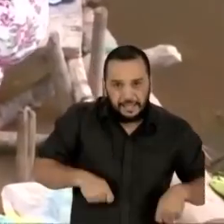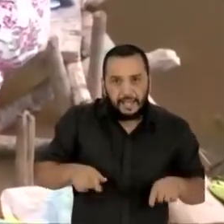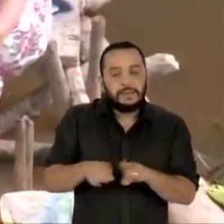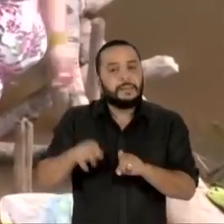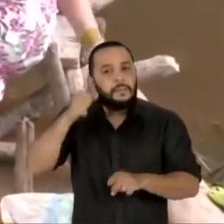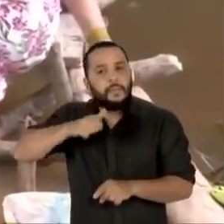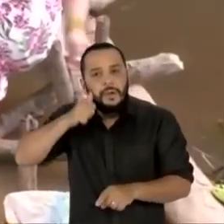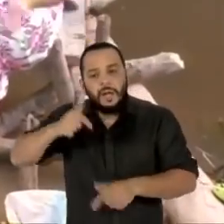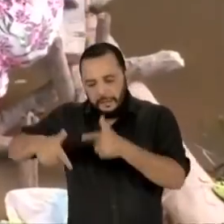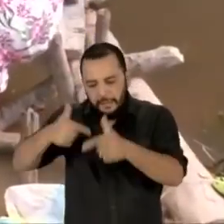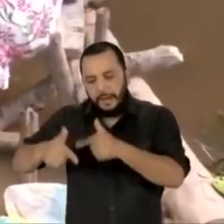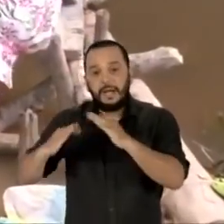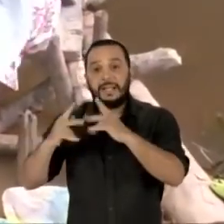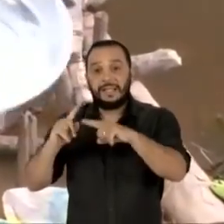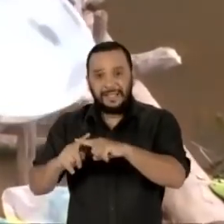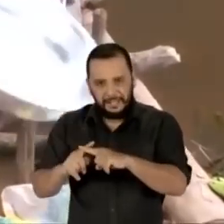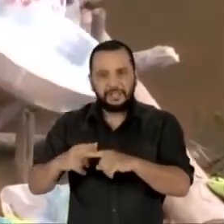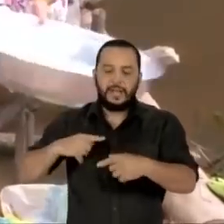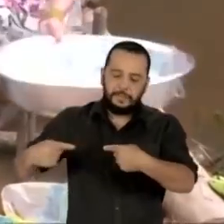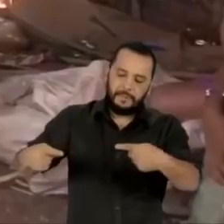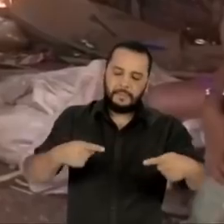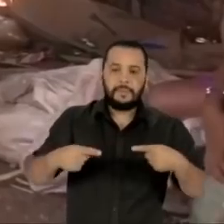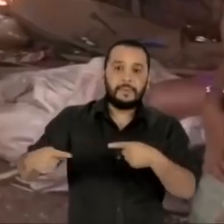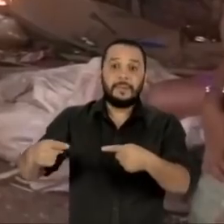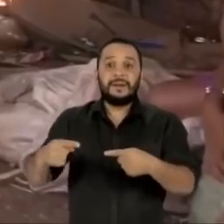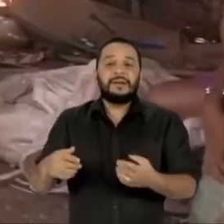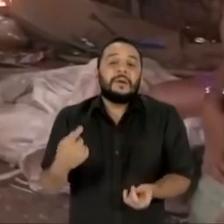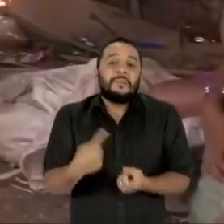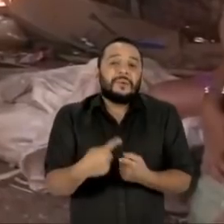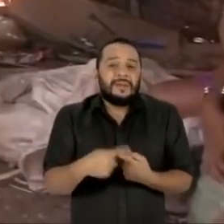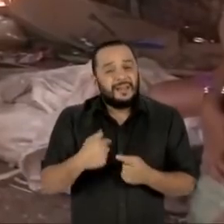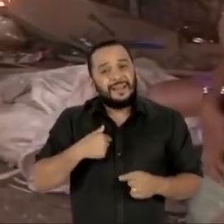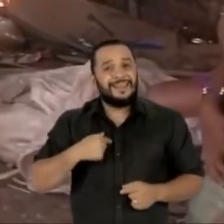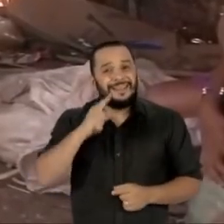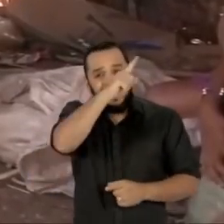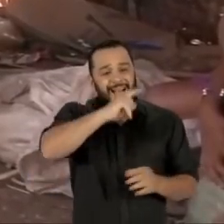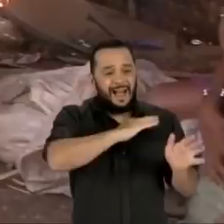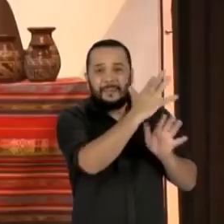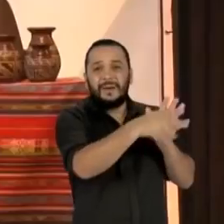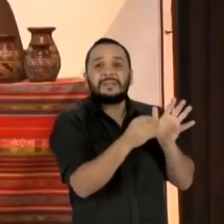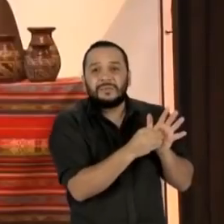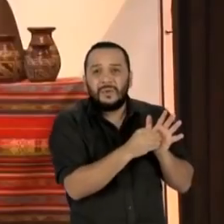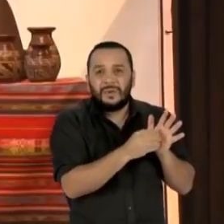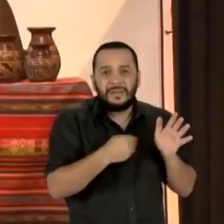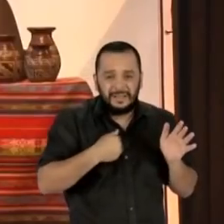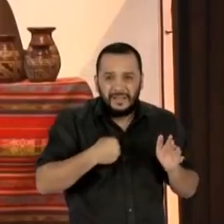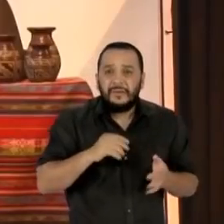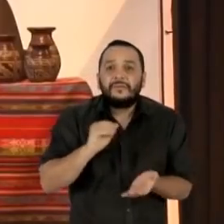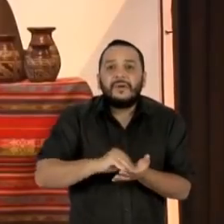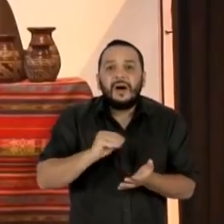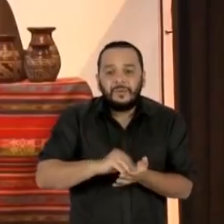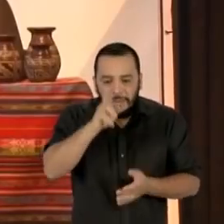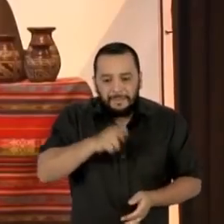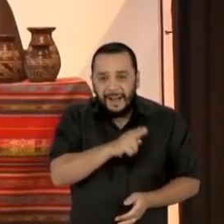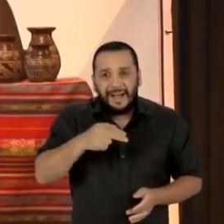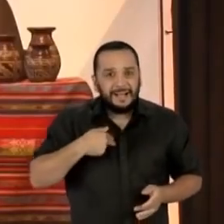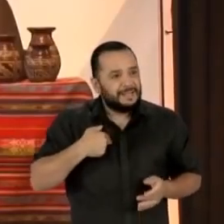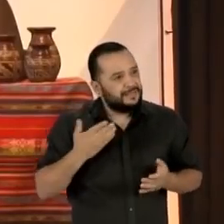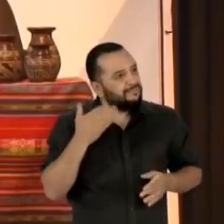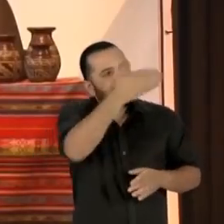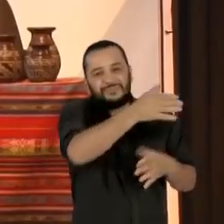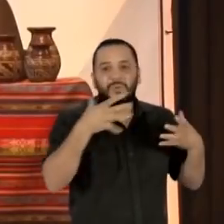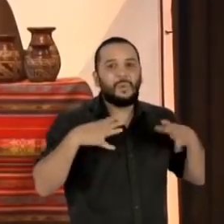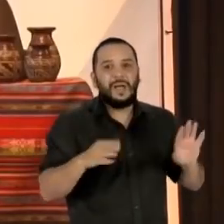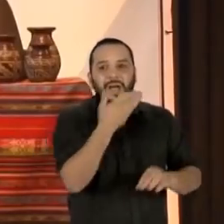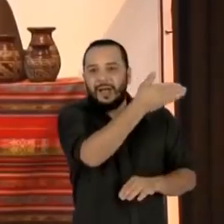isso será discutido porque a escassez de padres e impede a expansão da igreja na região amazônica o cardeal dom claudio hummes que foi a